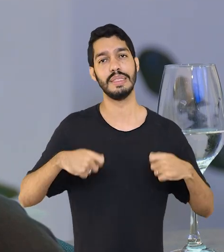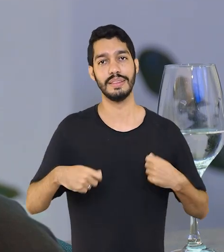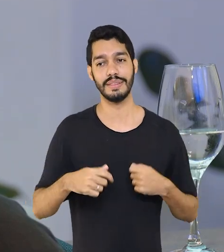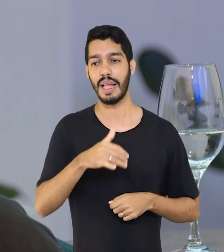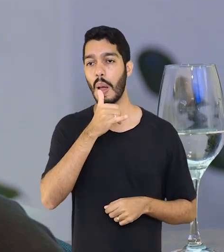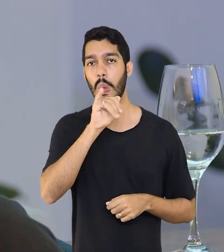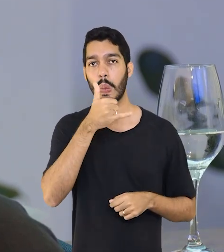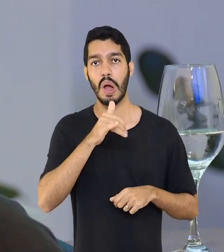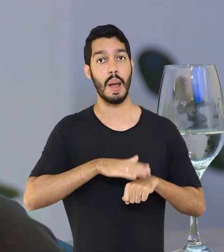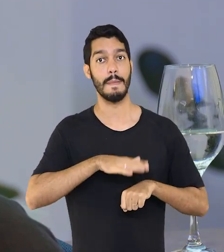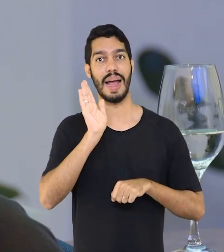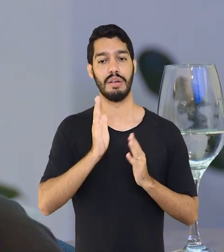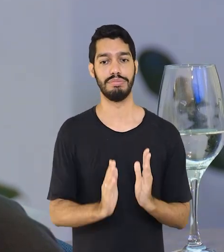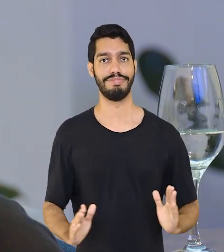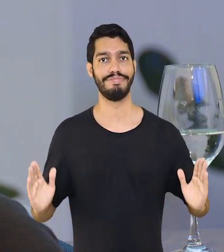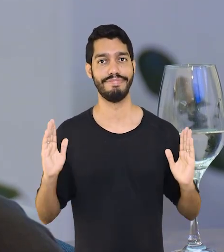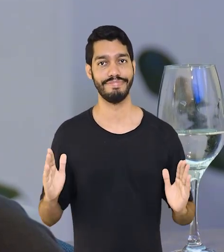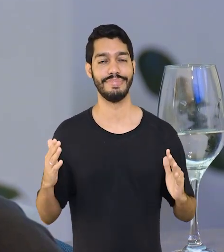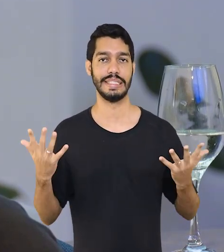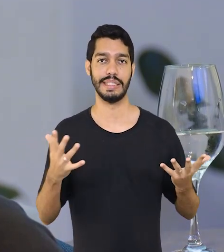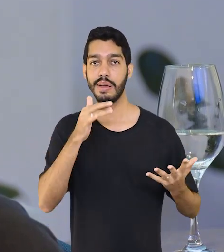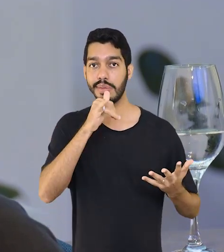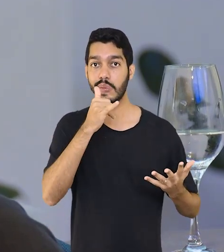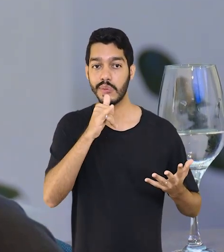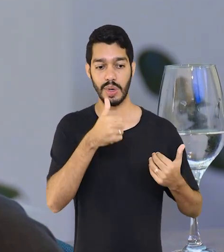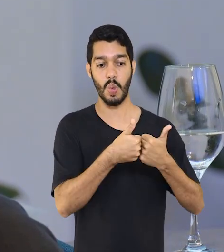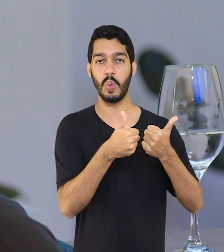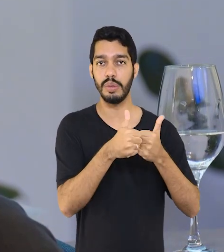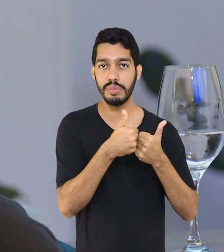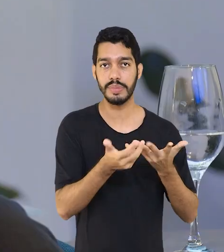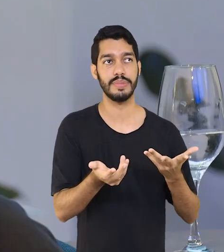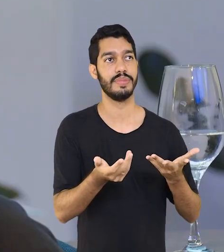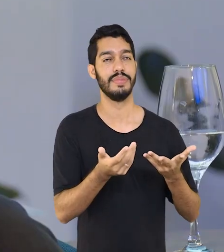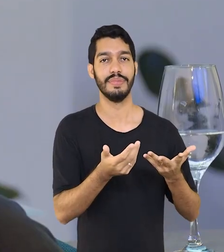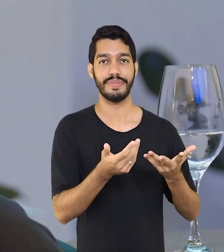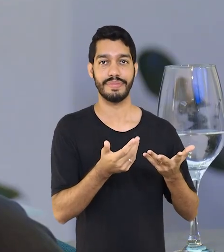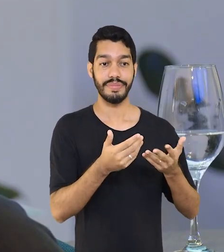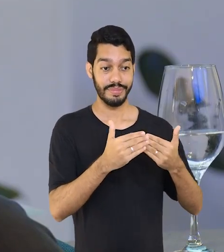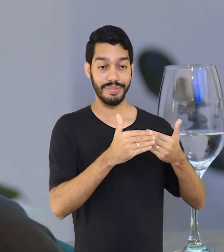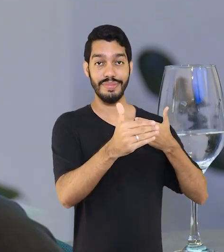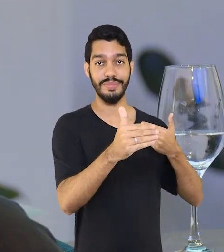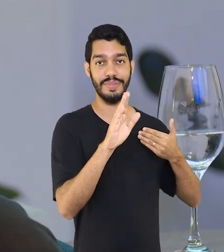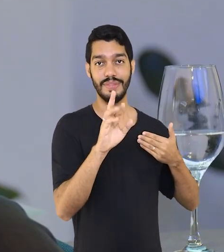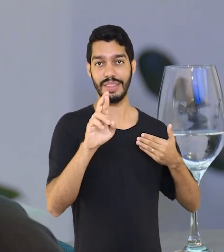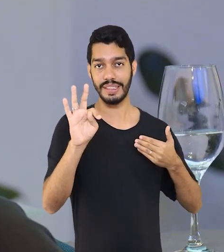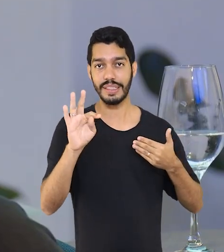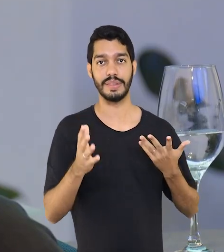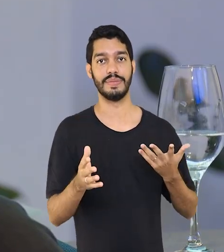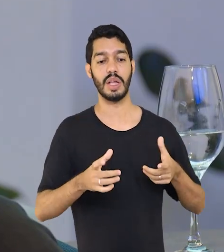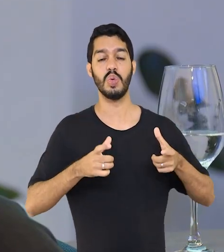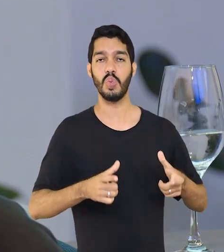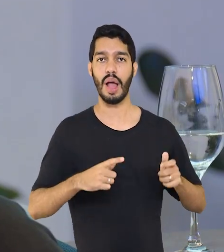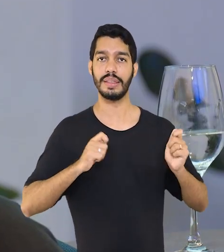ter baterias maiores, etc. Então, no caso da eletrificação de ônibus e tudo, as estações para